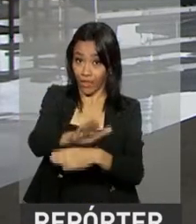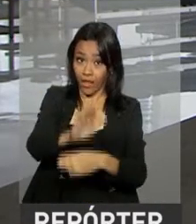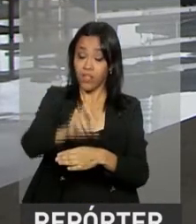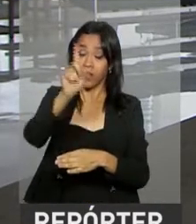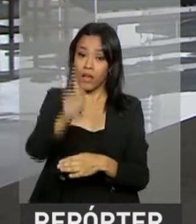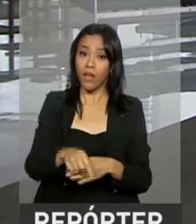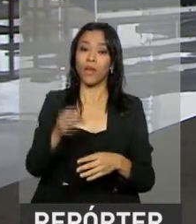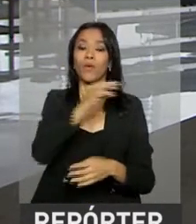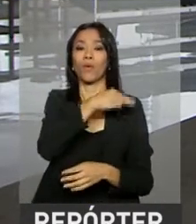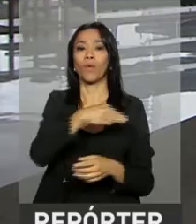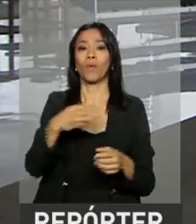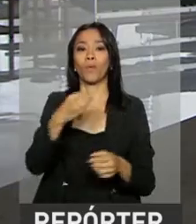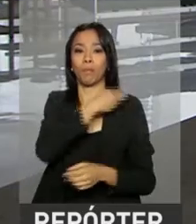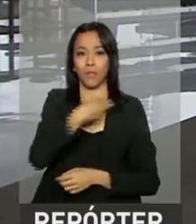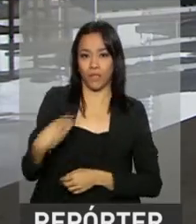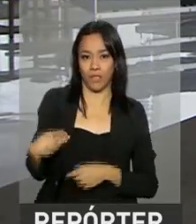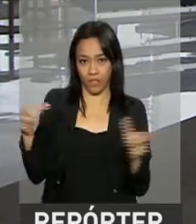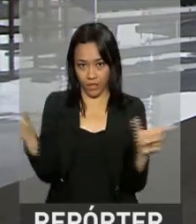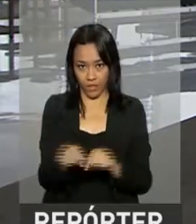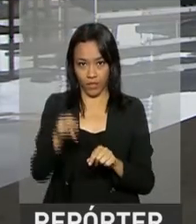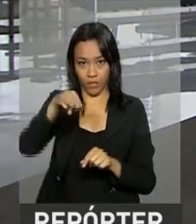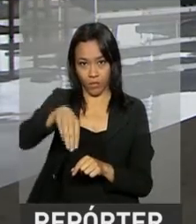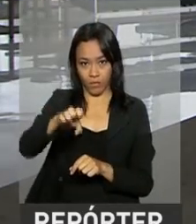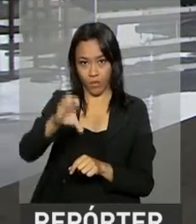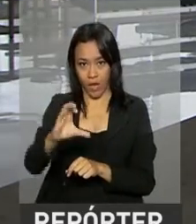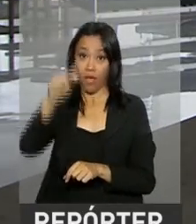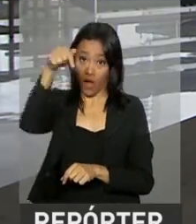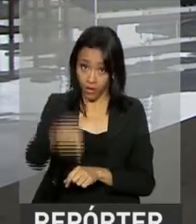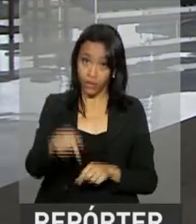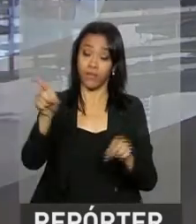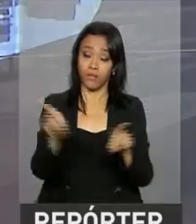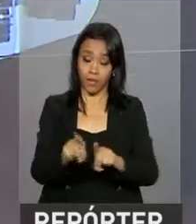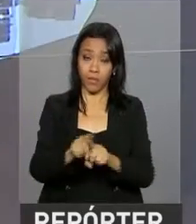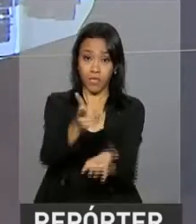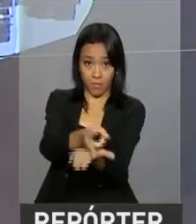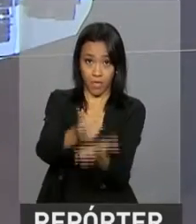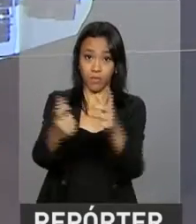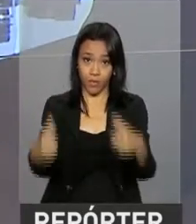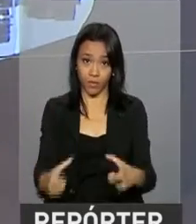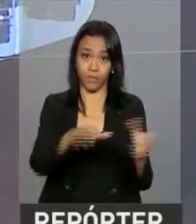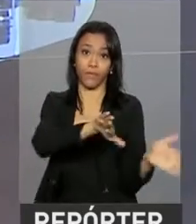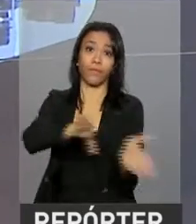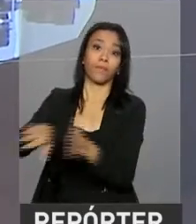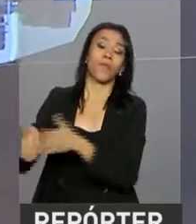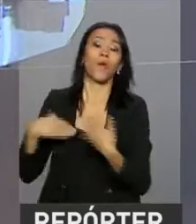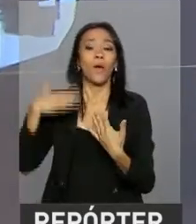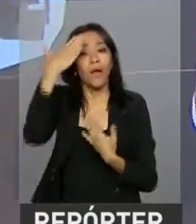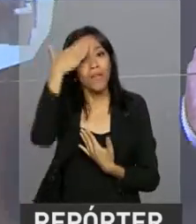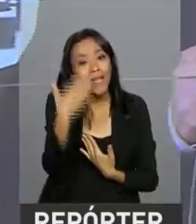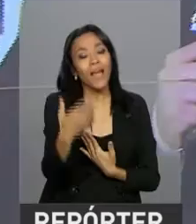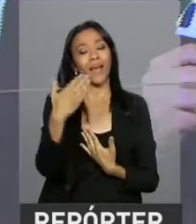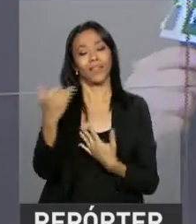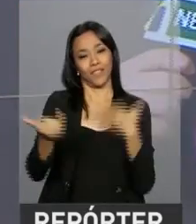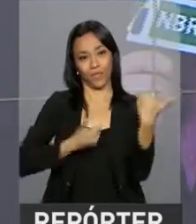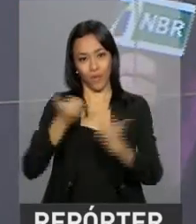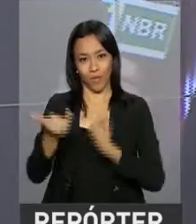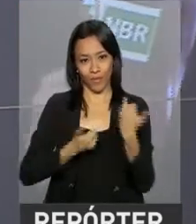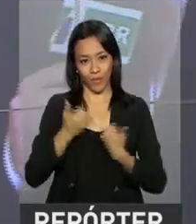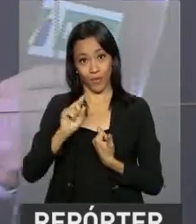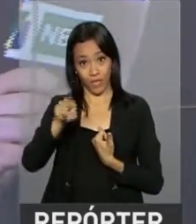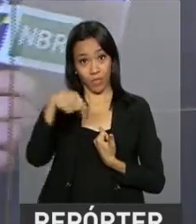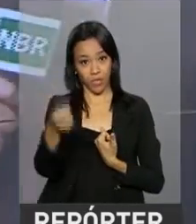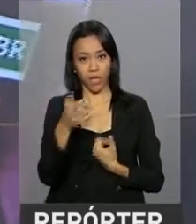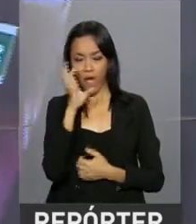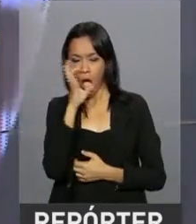educação nem do seu filho também aqui no palácio do planalto leandro obrigado jp pelas suas informações o joão pedro neto vai seguir